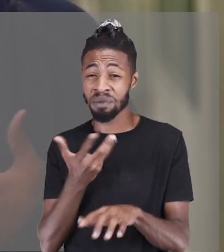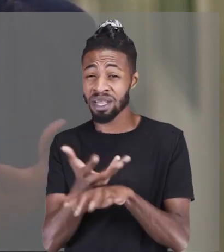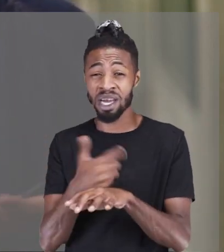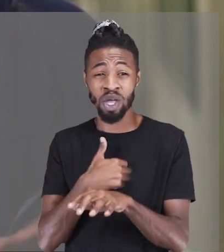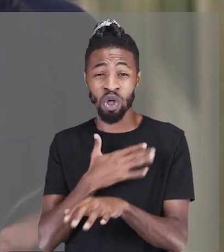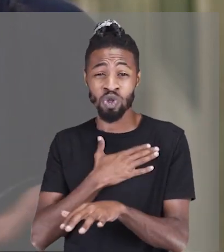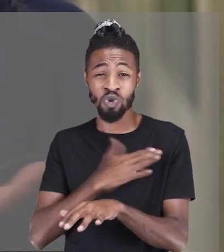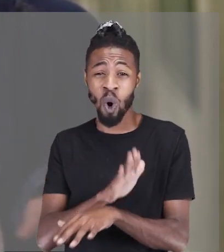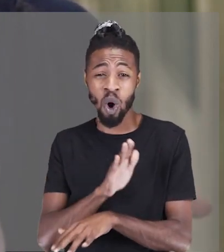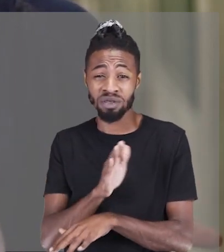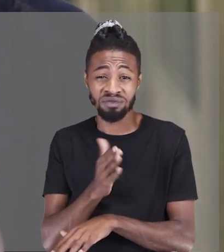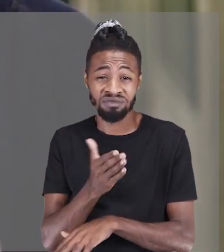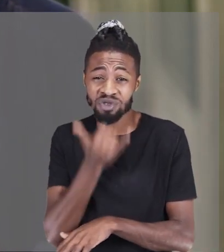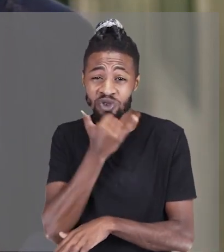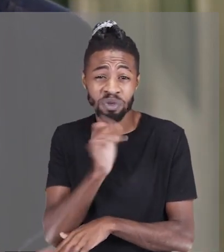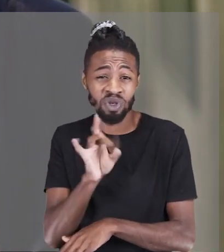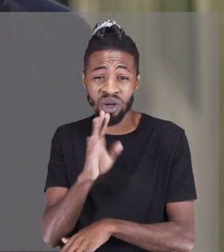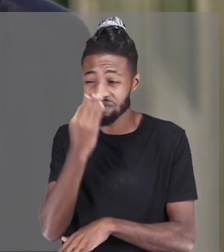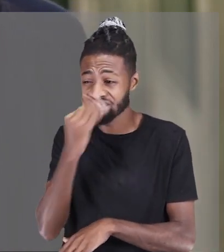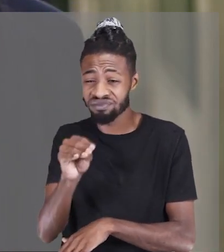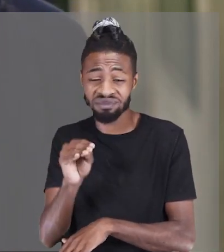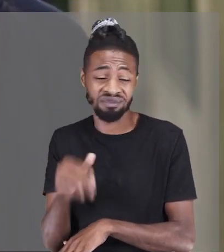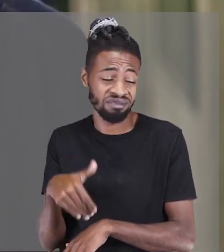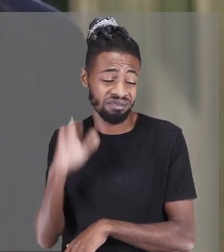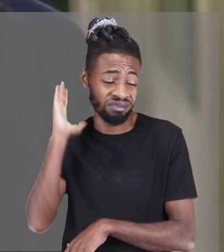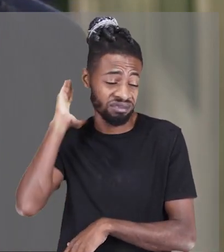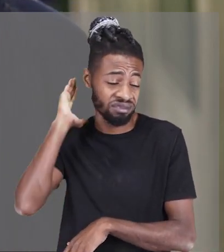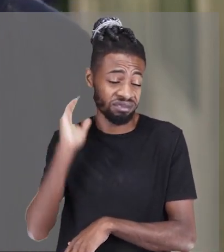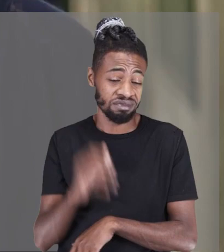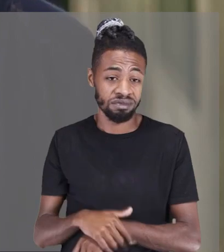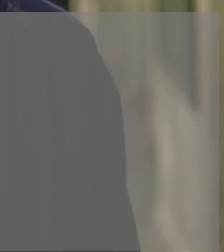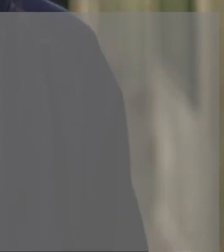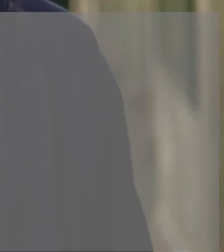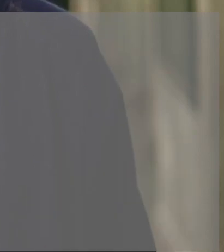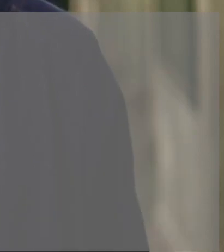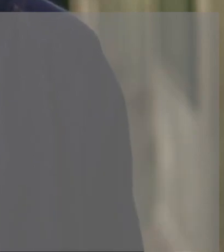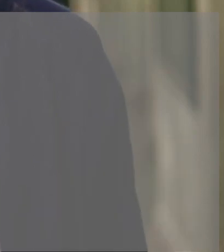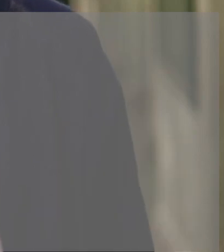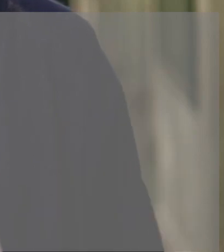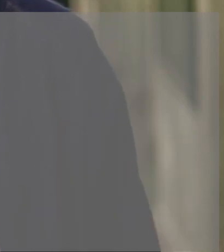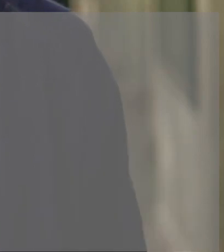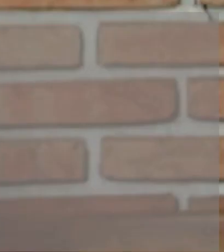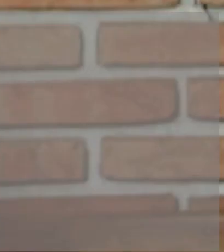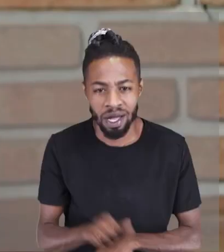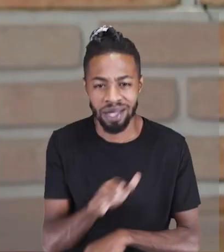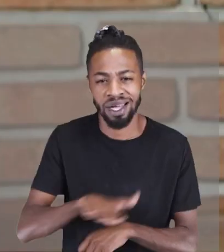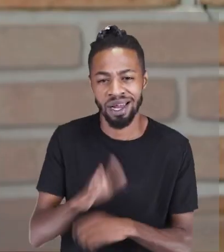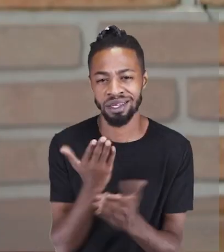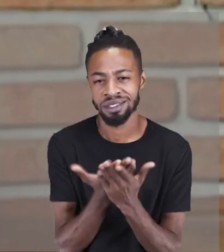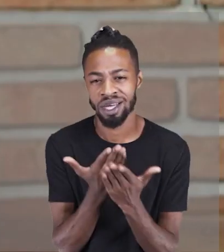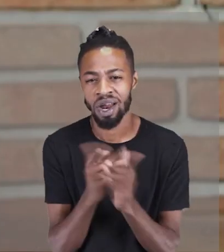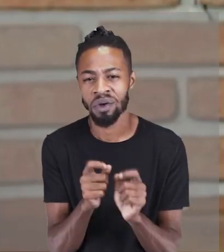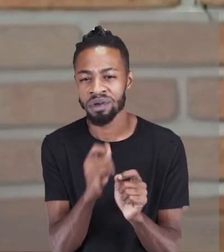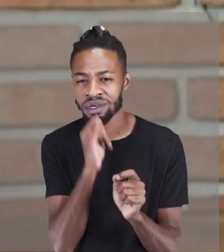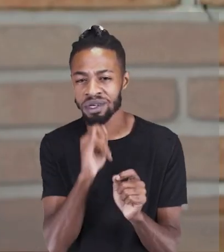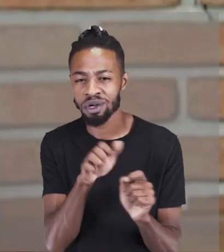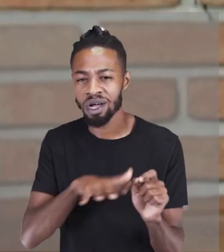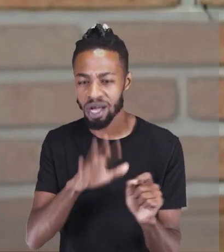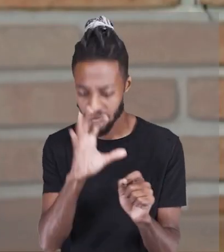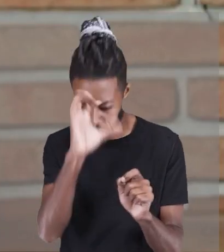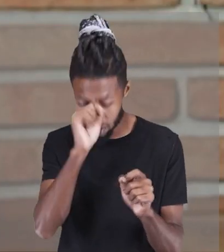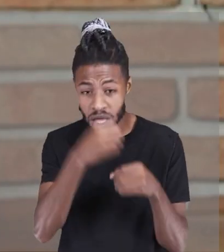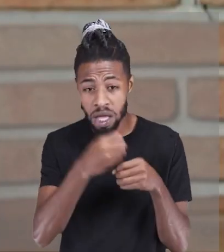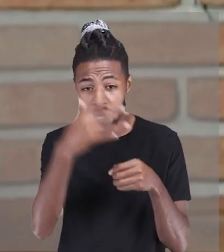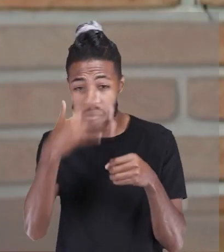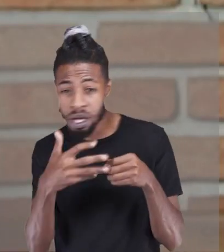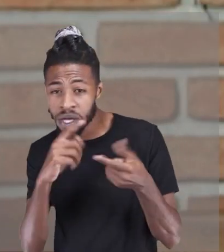quando eu não gosto muito, eu não ligo muito, eu só passo na escola mesmo. A sala de aula é onde eu tenho que estar